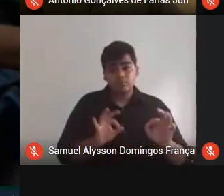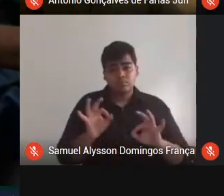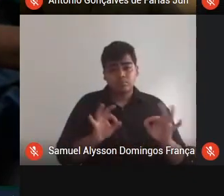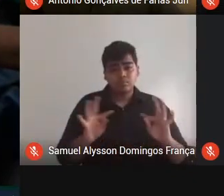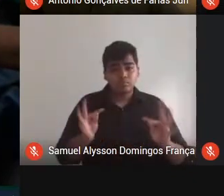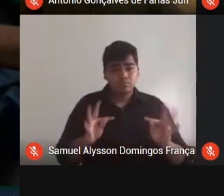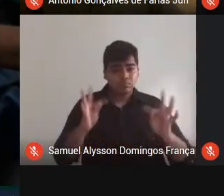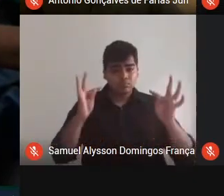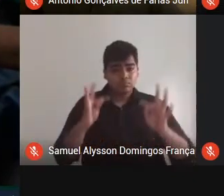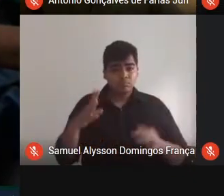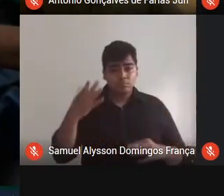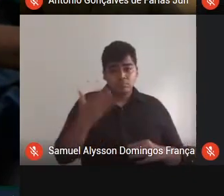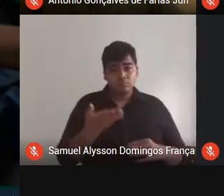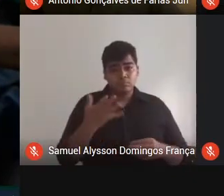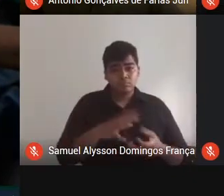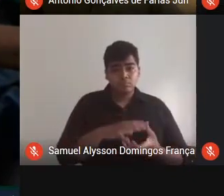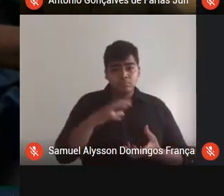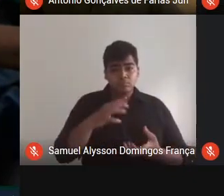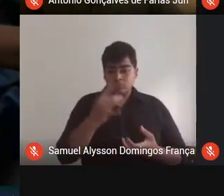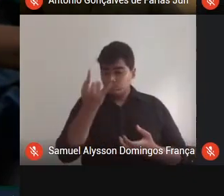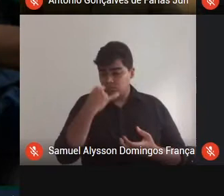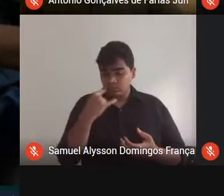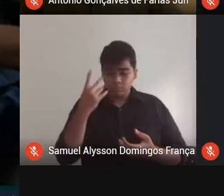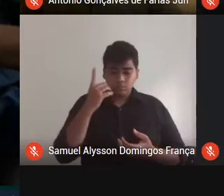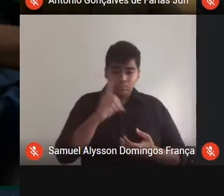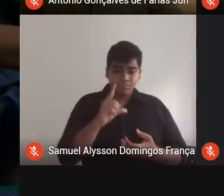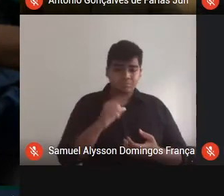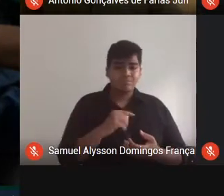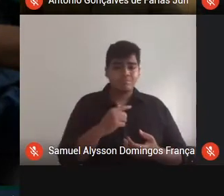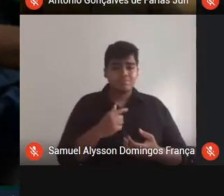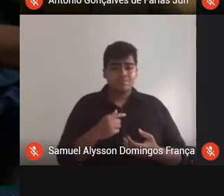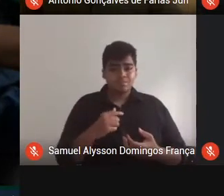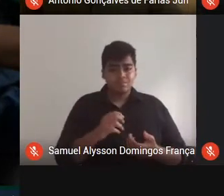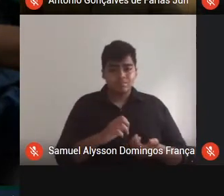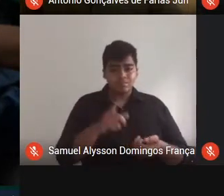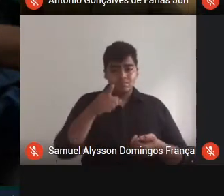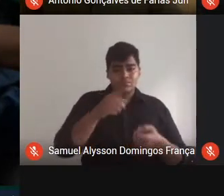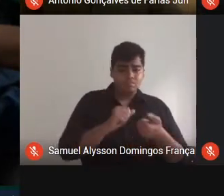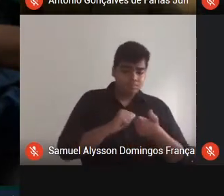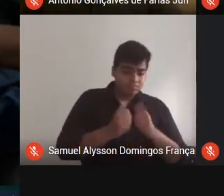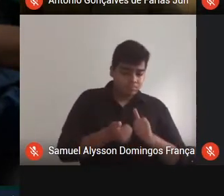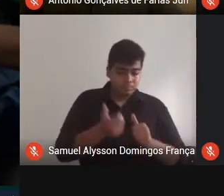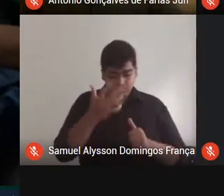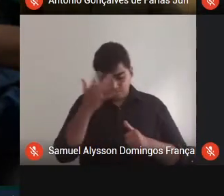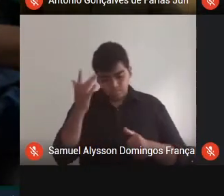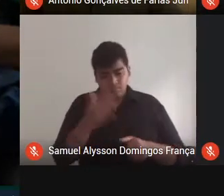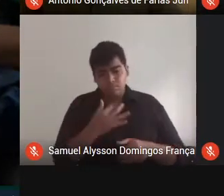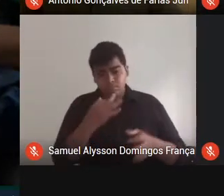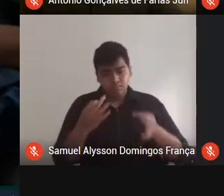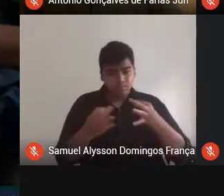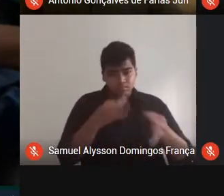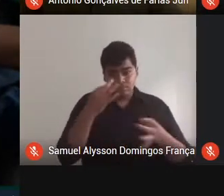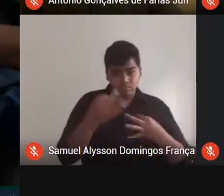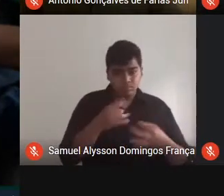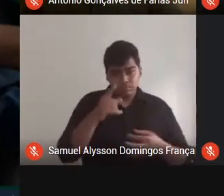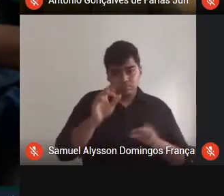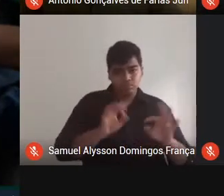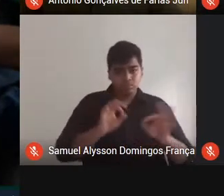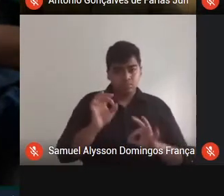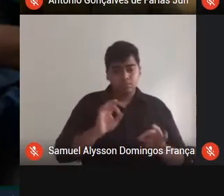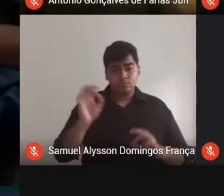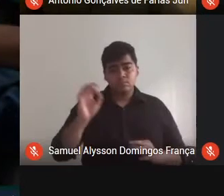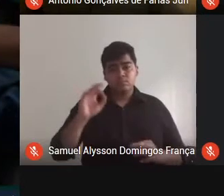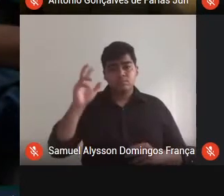acompanhasse as aulas, então eu estudei aí, escutei alguns colegas e desenvolvi esse tabuleiro,